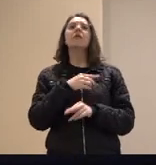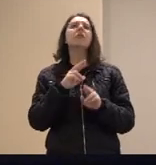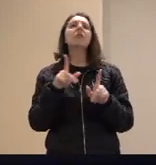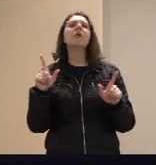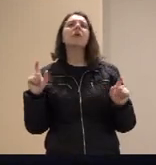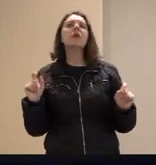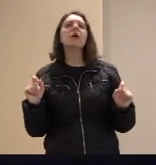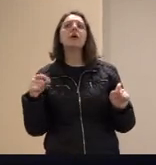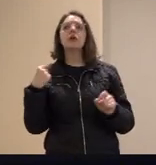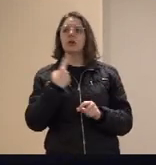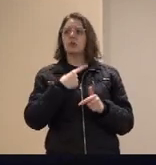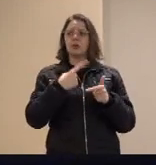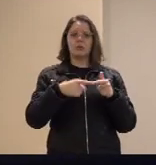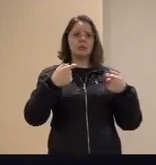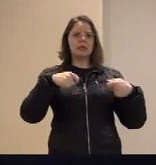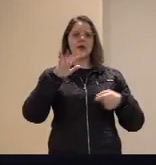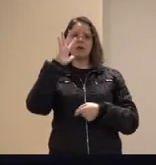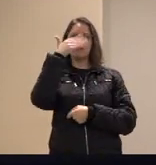nossos problemas.